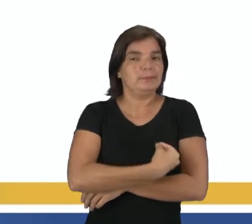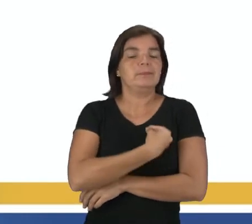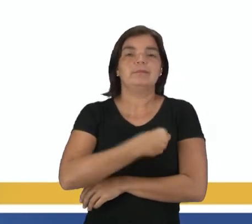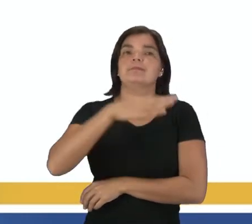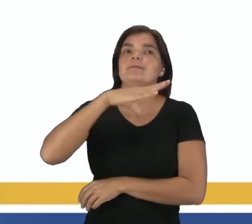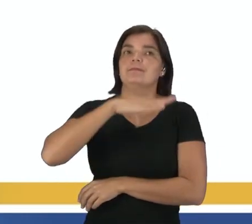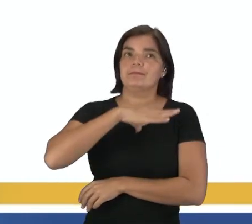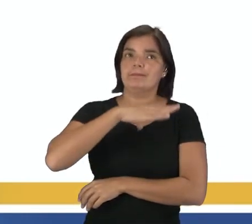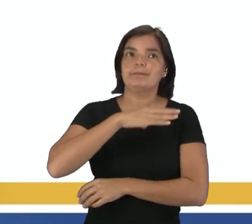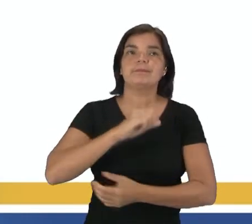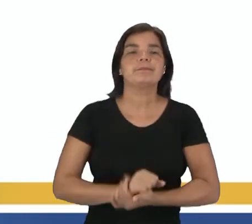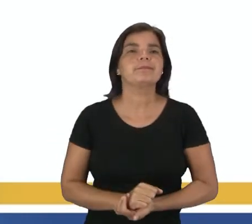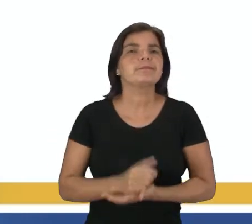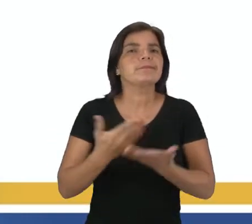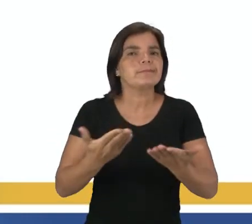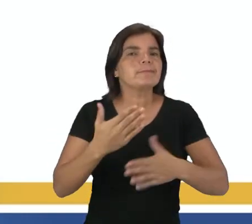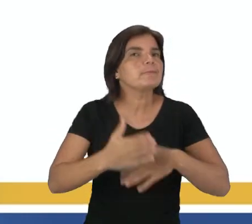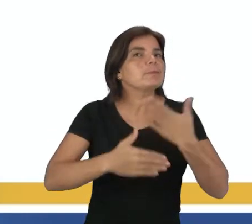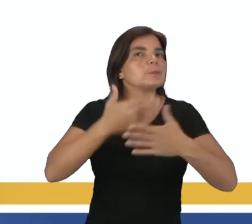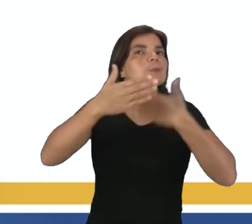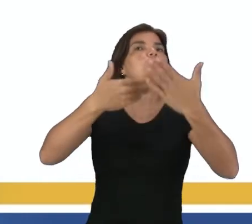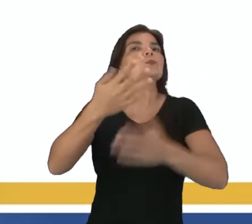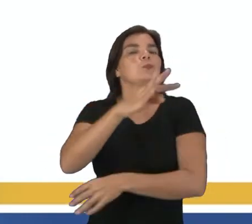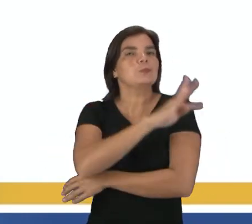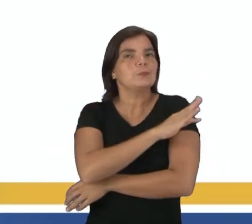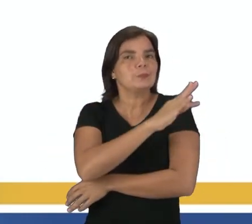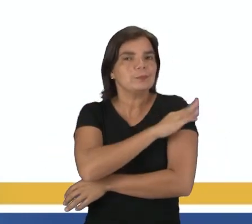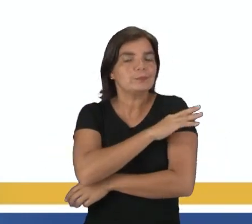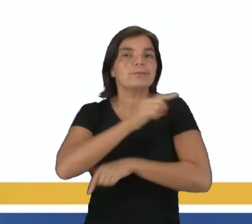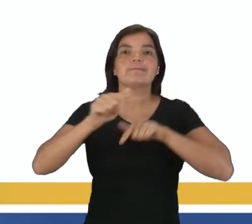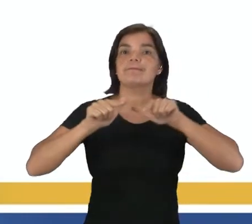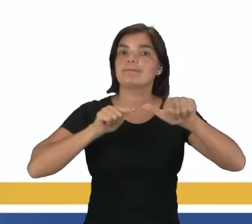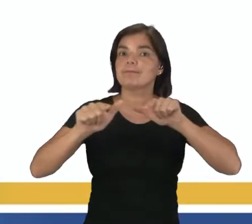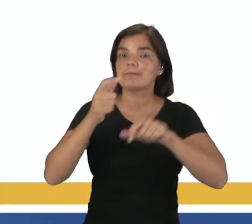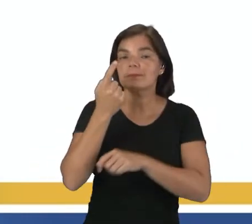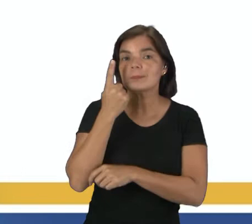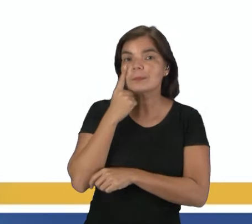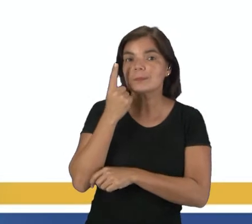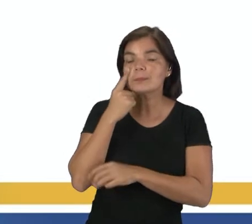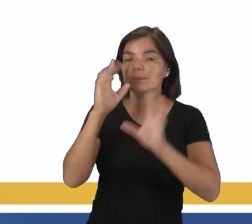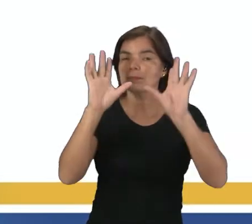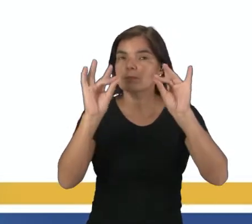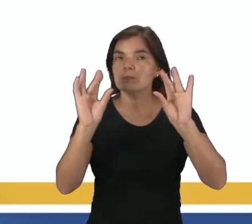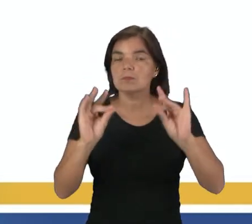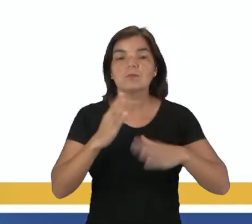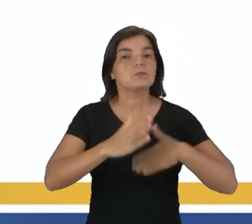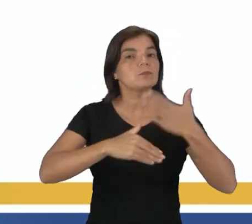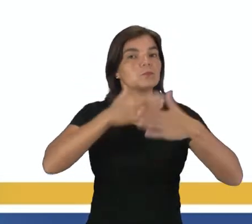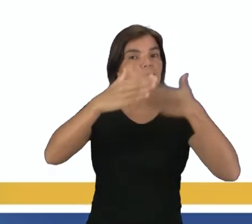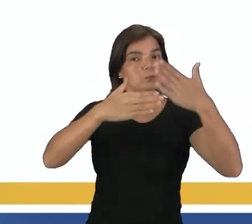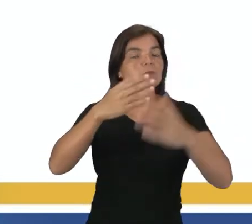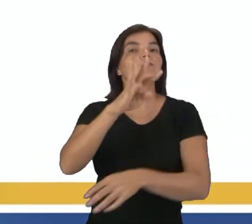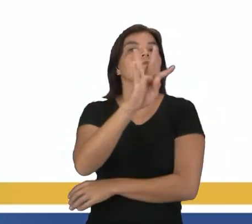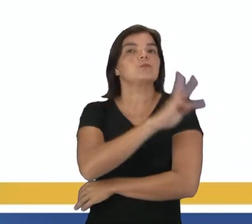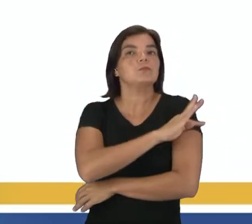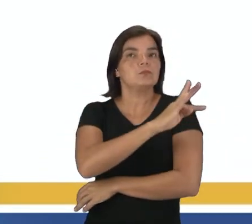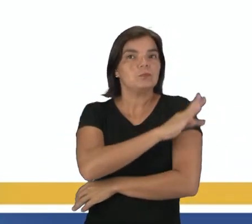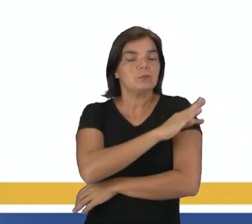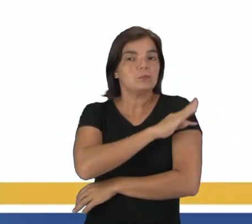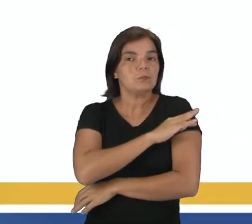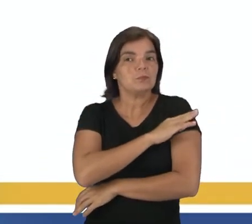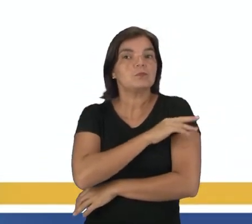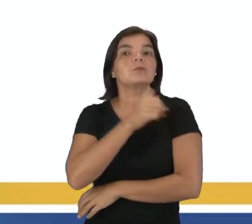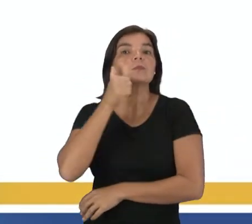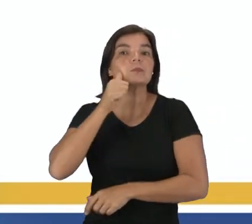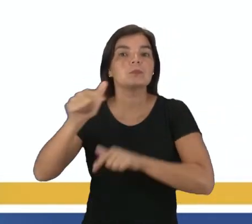vivessem em cidades com o avanço do meio técnico presta bem atenção nesse detalhe aí avanço do meio técnico